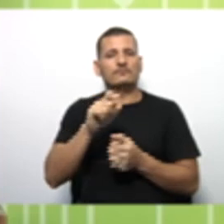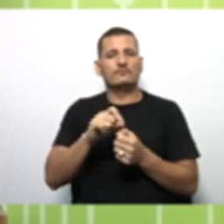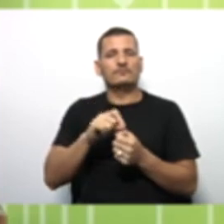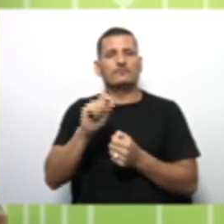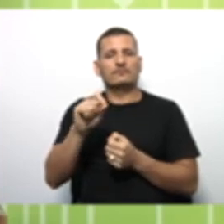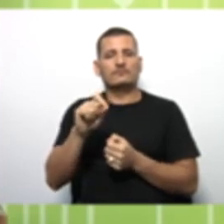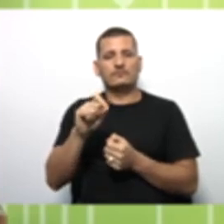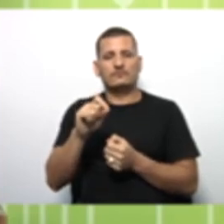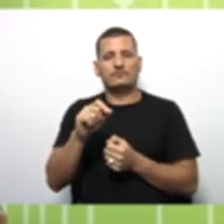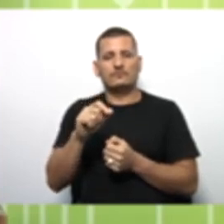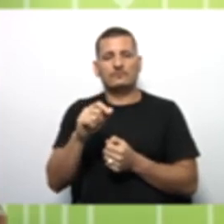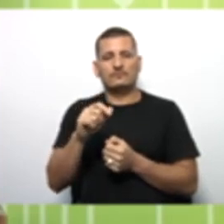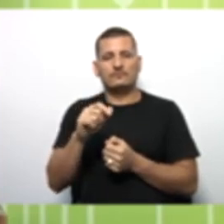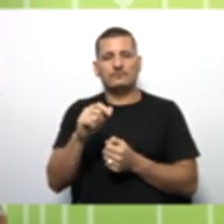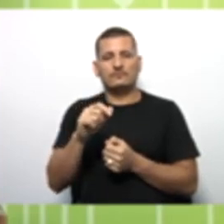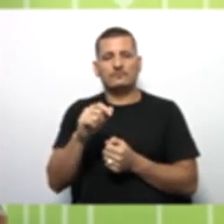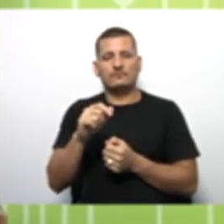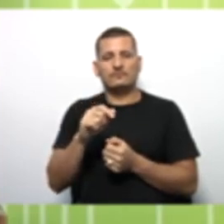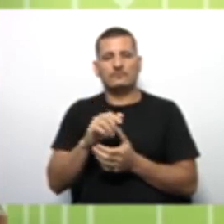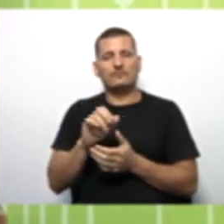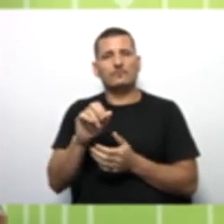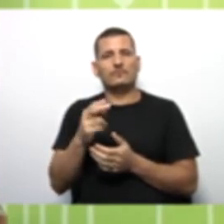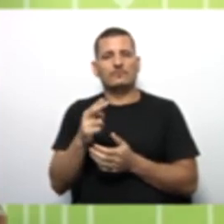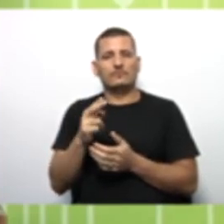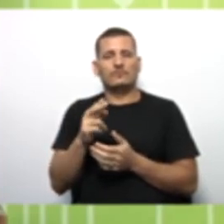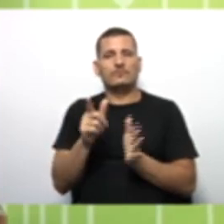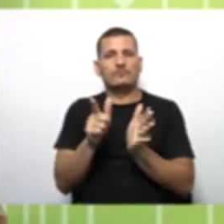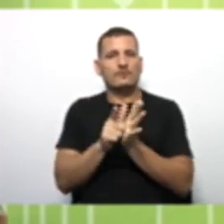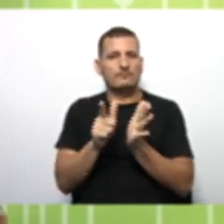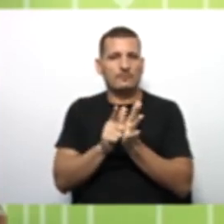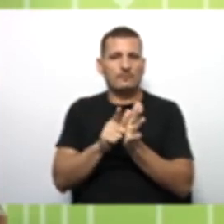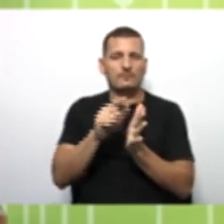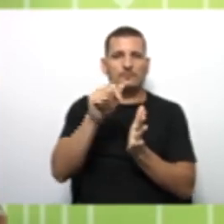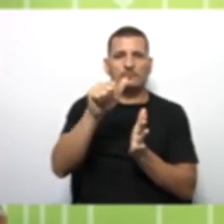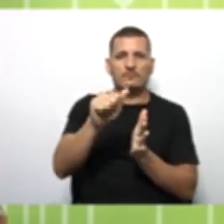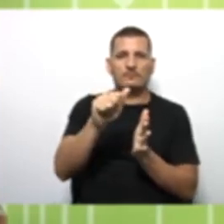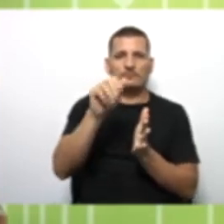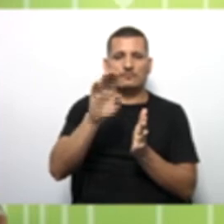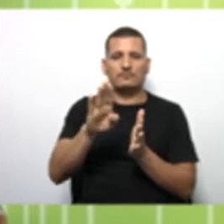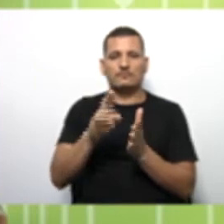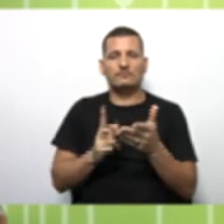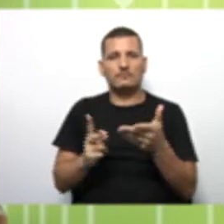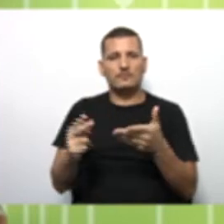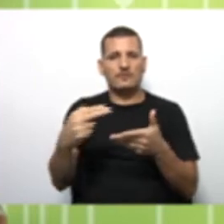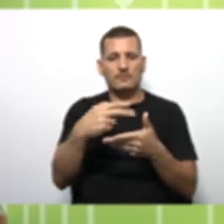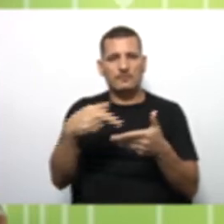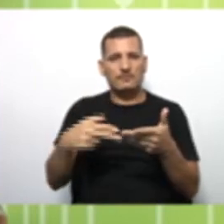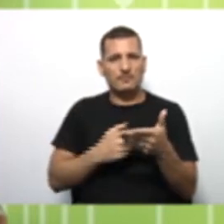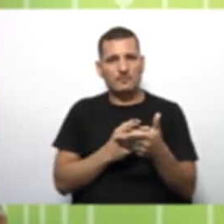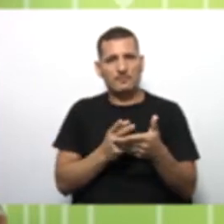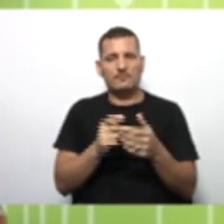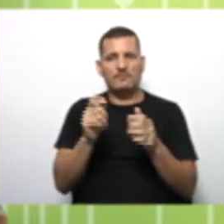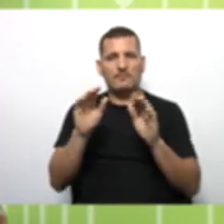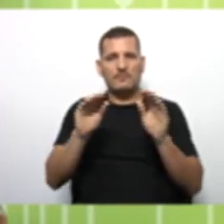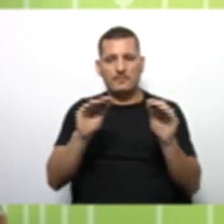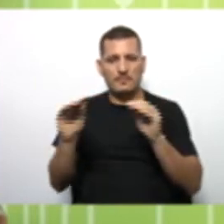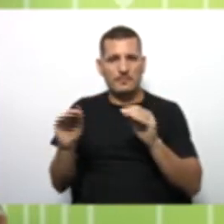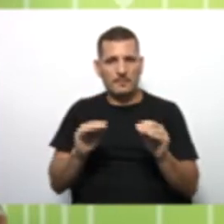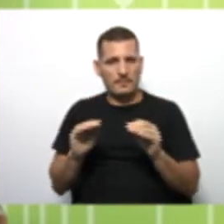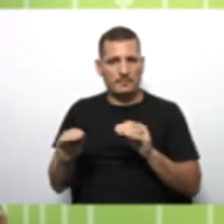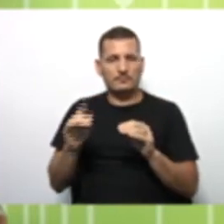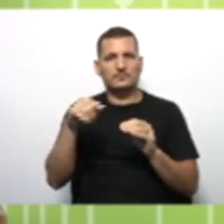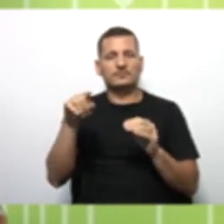forma mais visual, que vocês consigam entender de uma forma mais prática como que vai funcionar essa atividade. E aí eu coloquei esse instrumental,